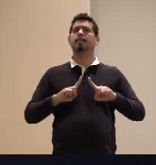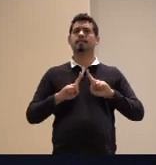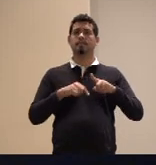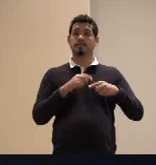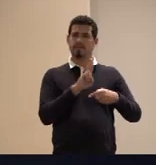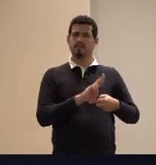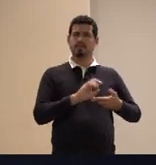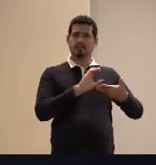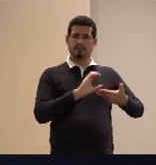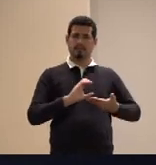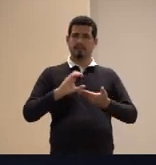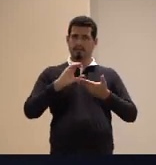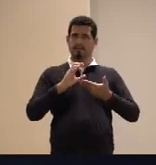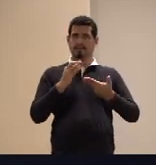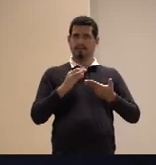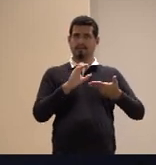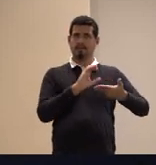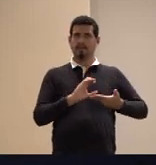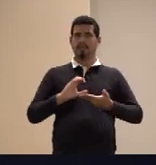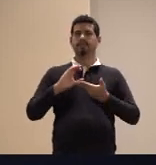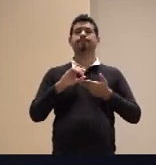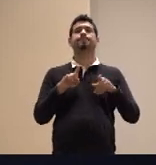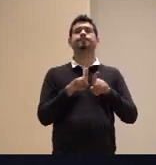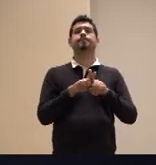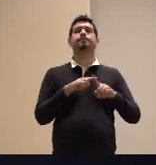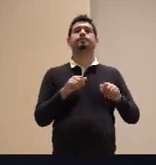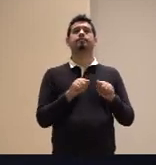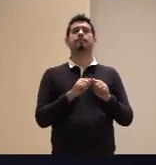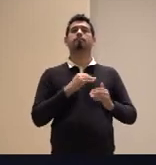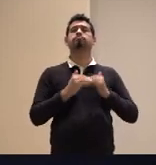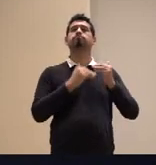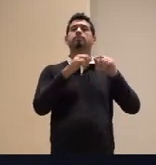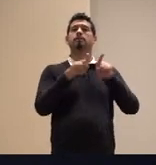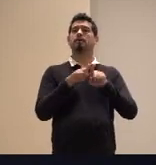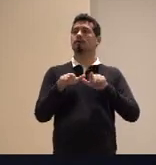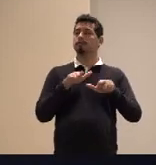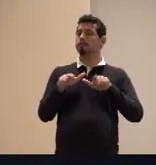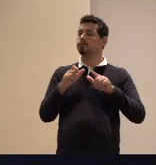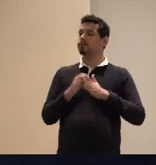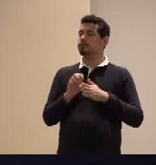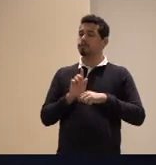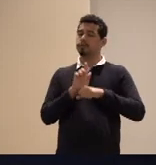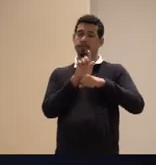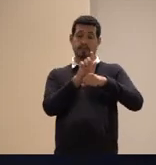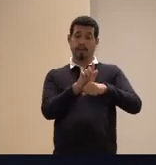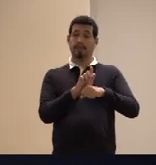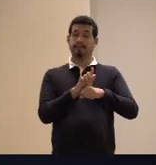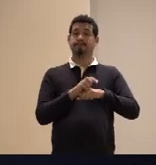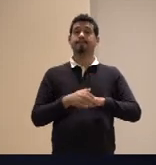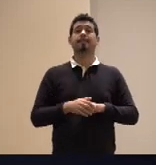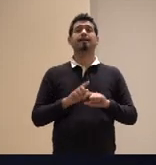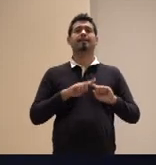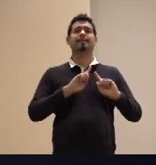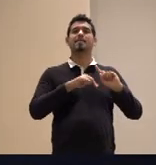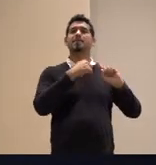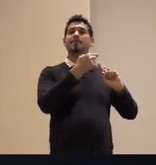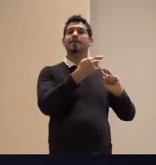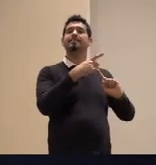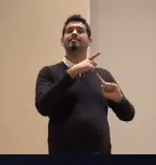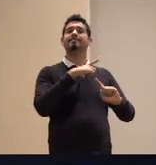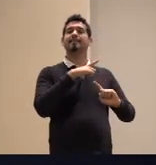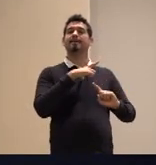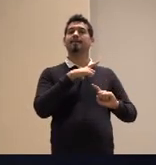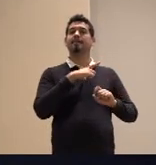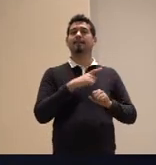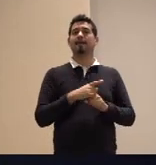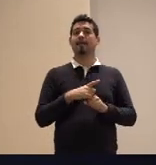também debatido e pactuado na CIT, na Comissão Intergestores Tripartite. E depois também veio ser